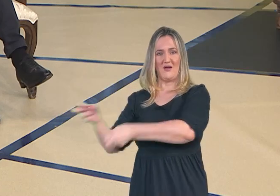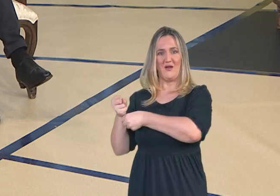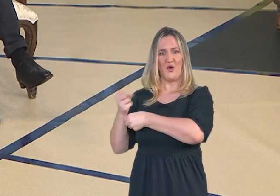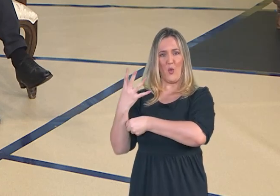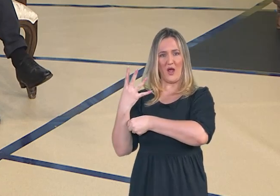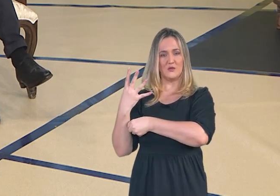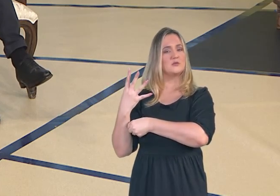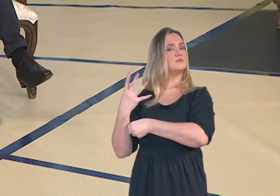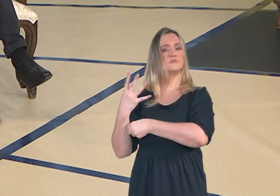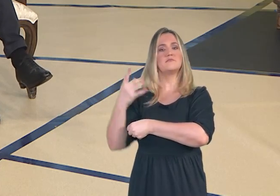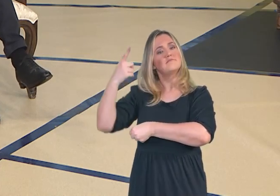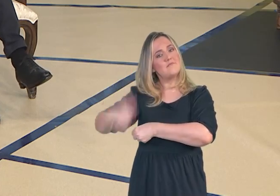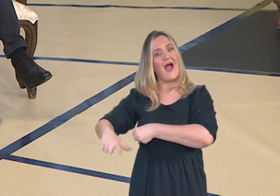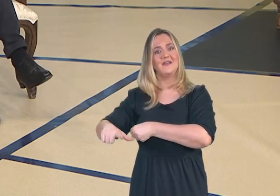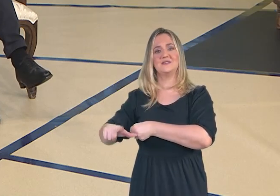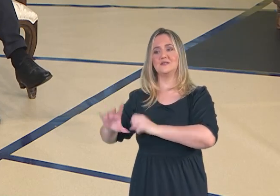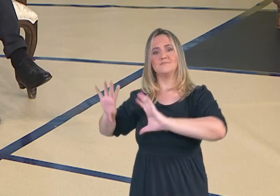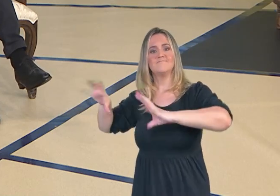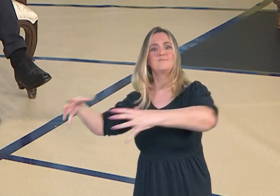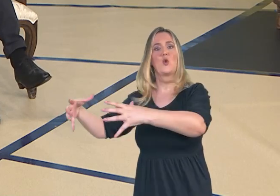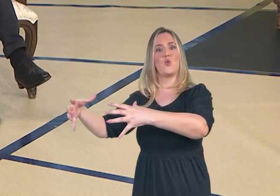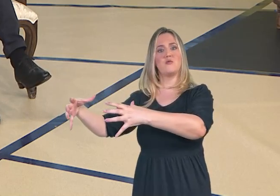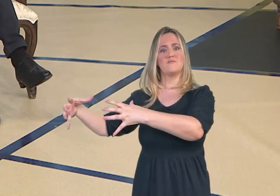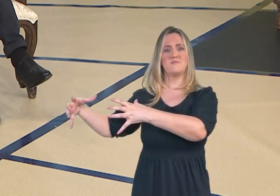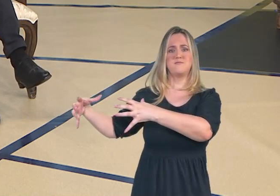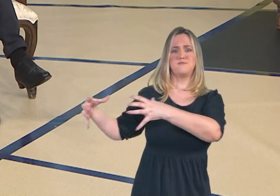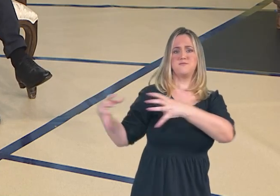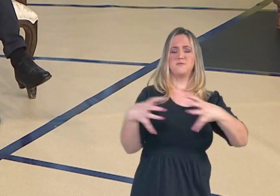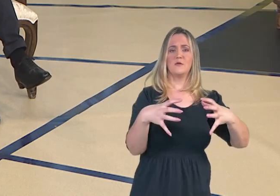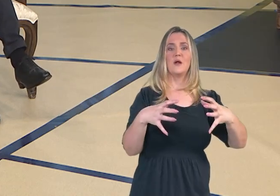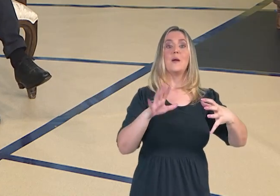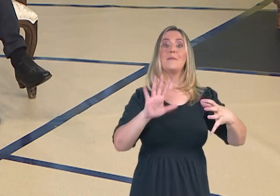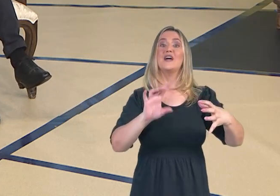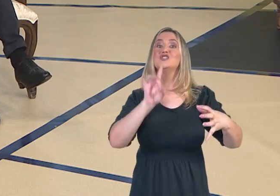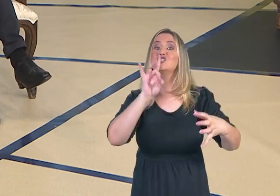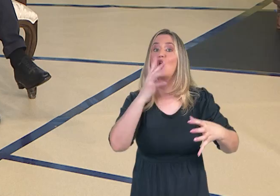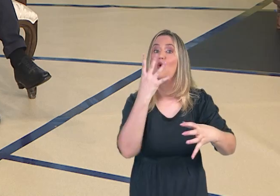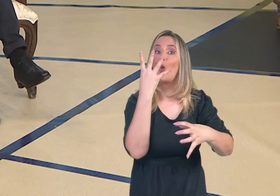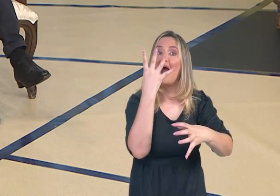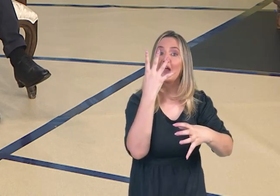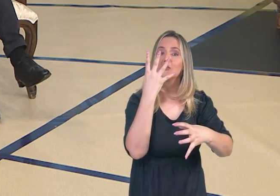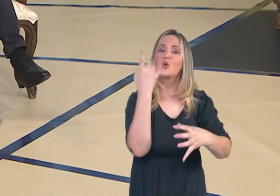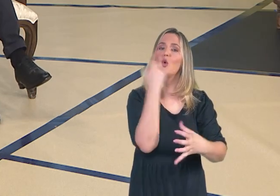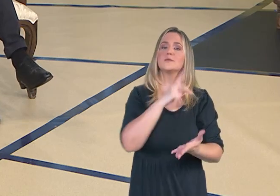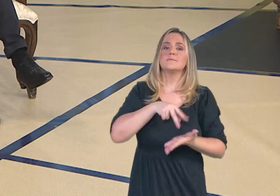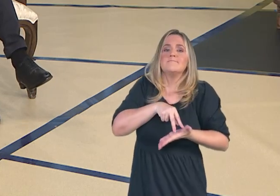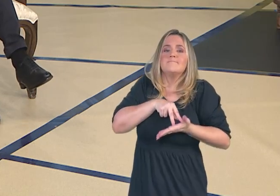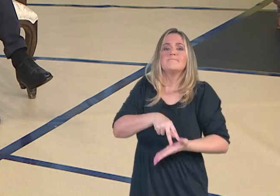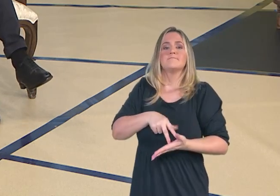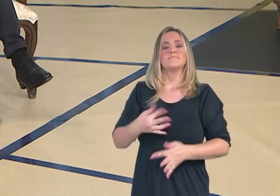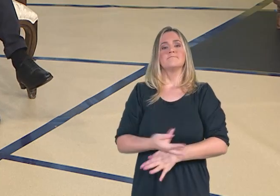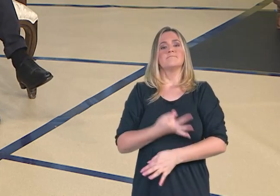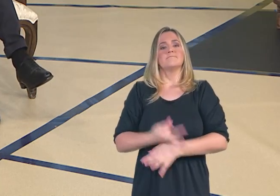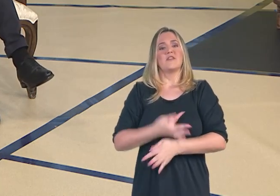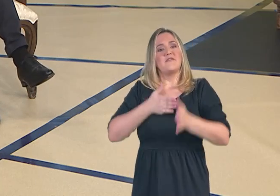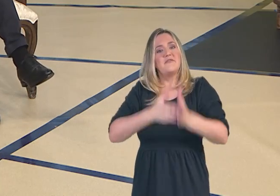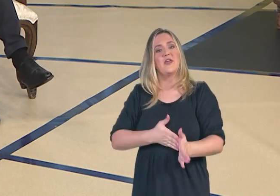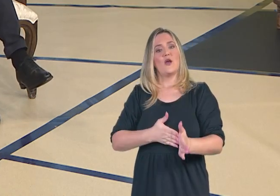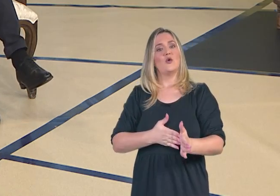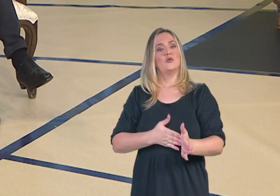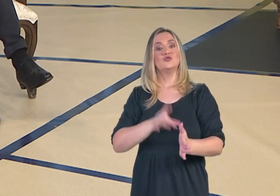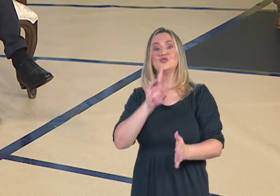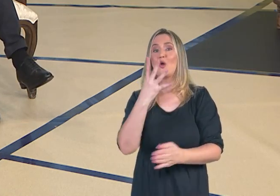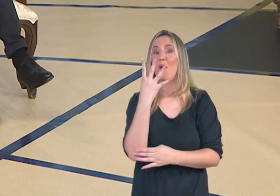somente, Daniel e seus companheiros resistiram à aculturação imposta pelo rei. E onde estariam os outros judeus?